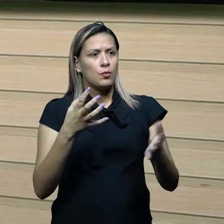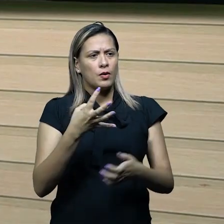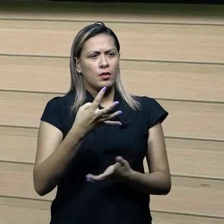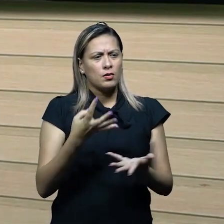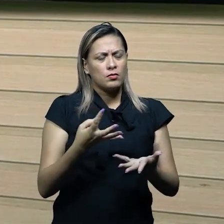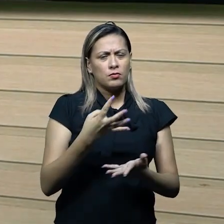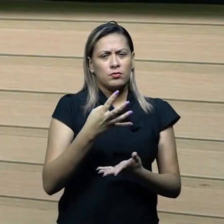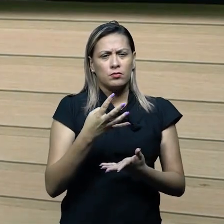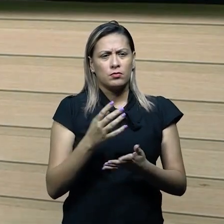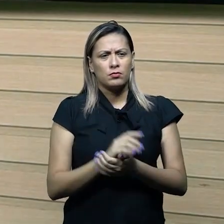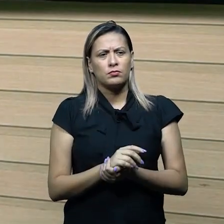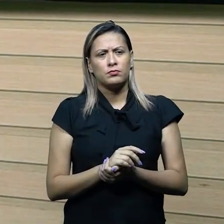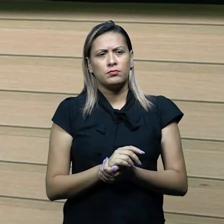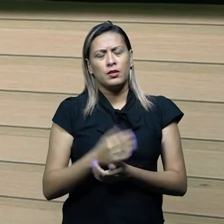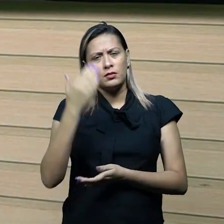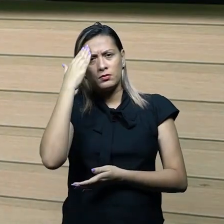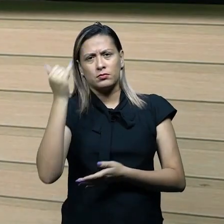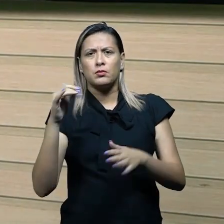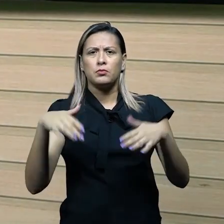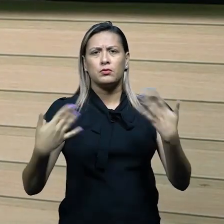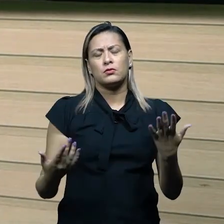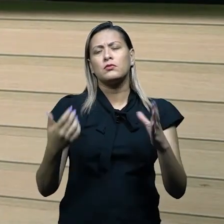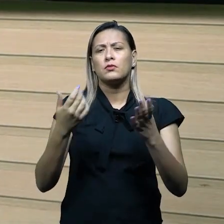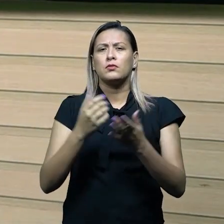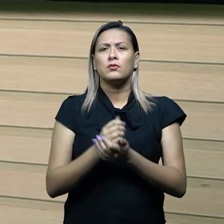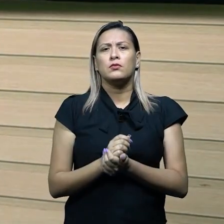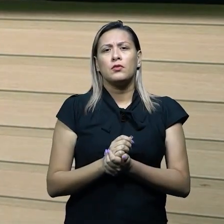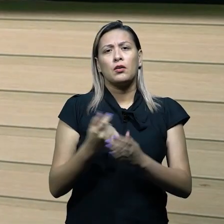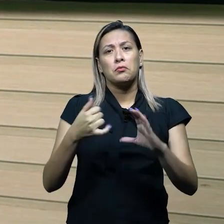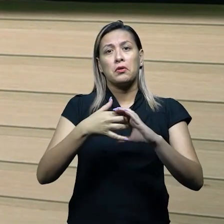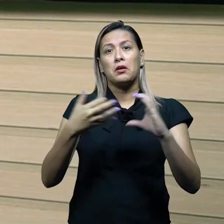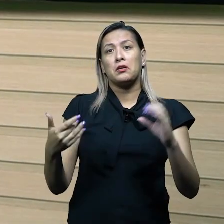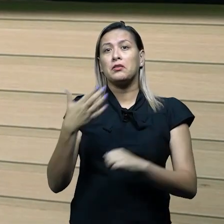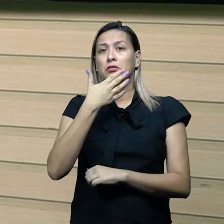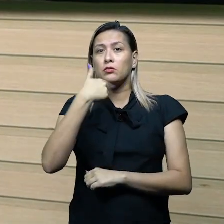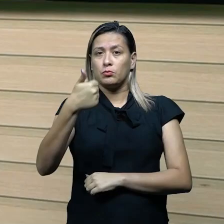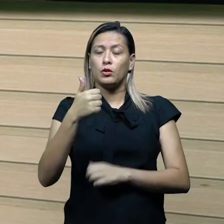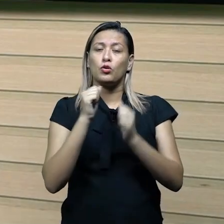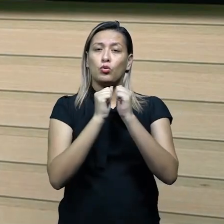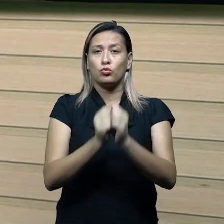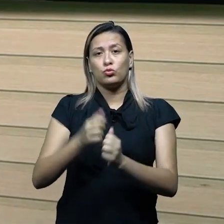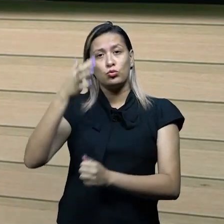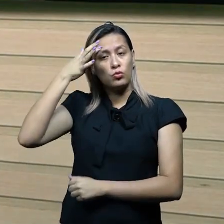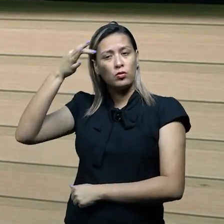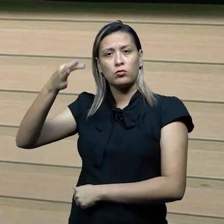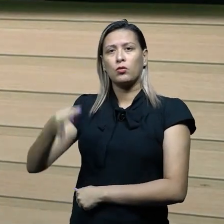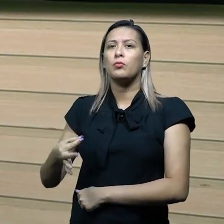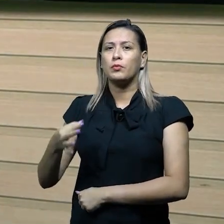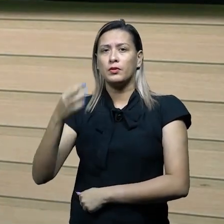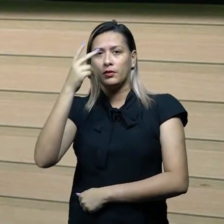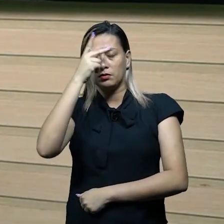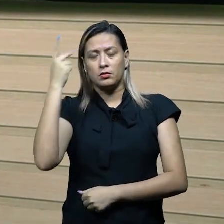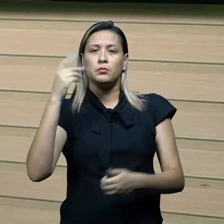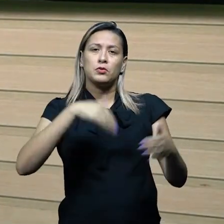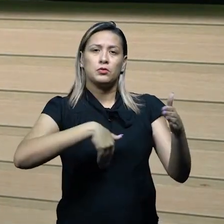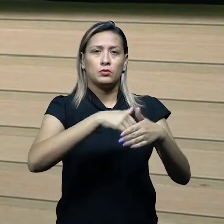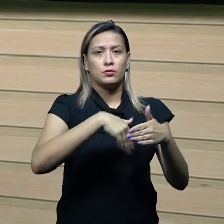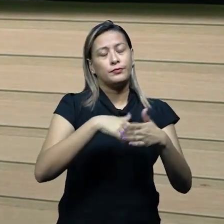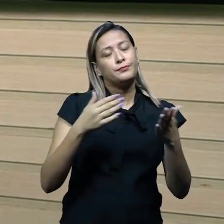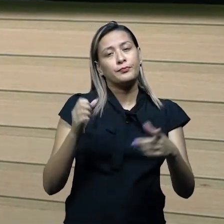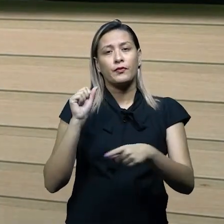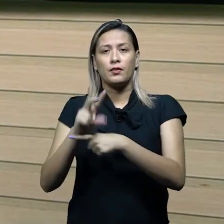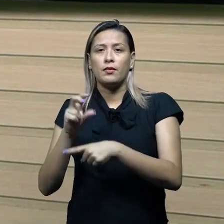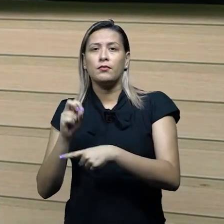por objetivo identificar o perfil lá, que exige na vaga, com a competência do candidato. A vaga